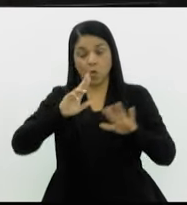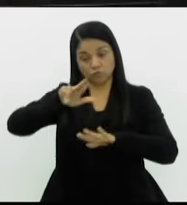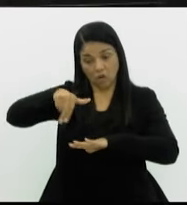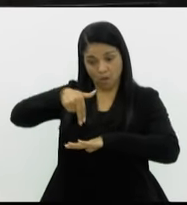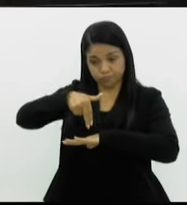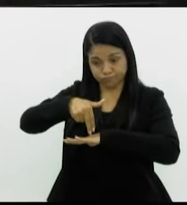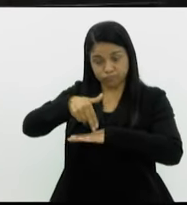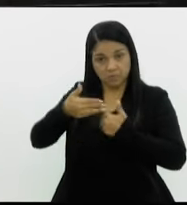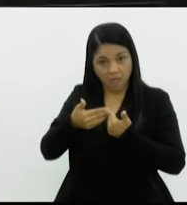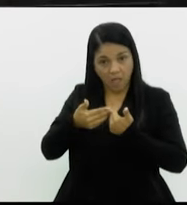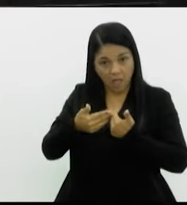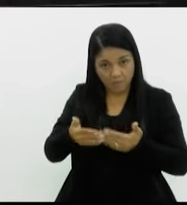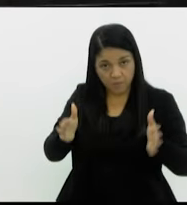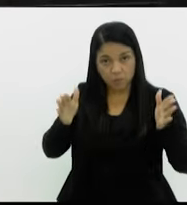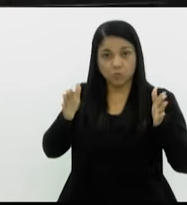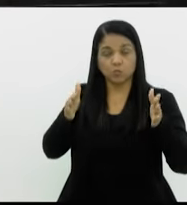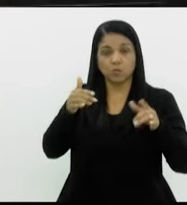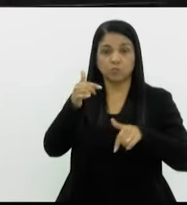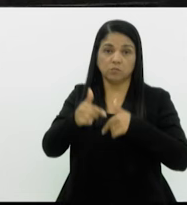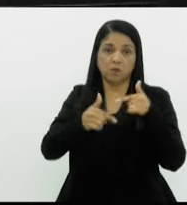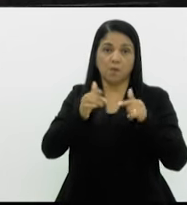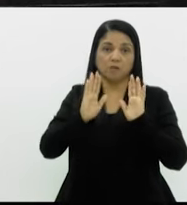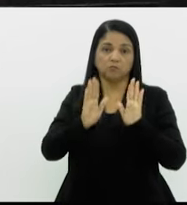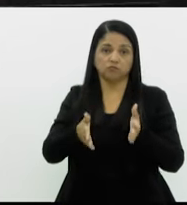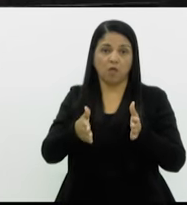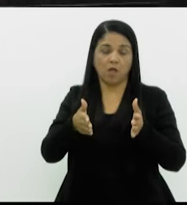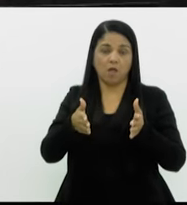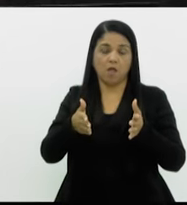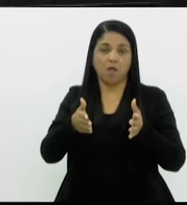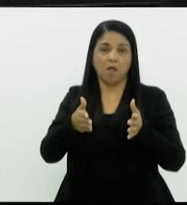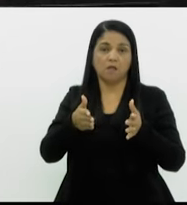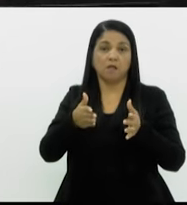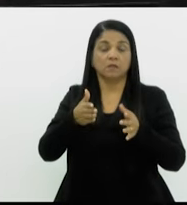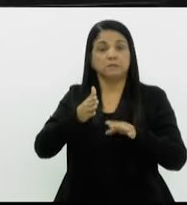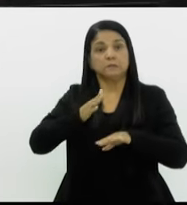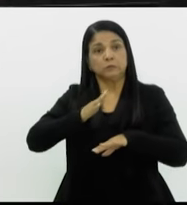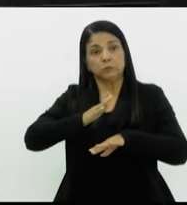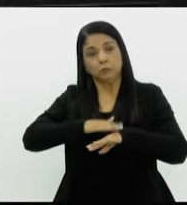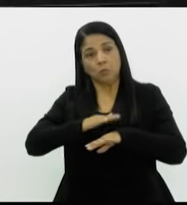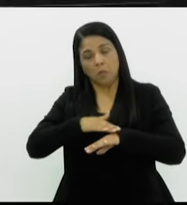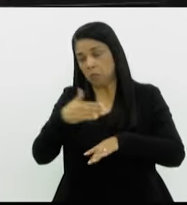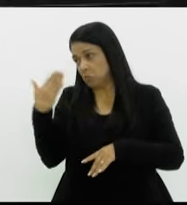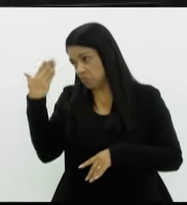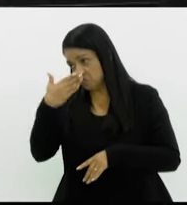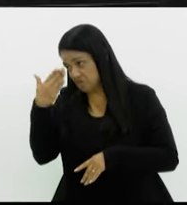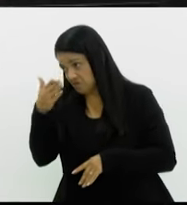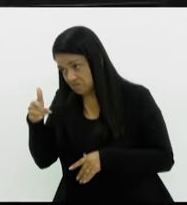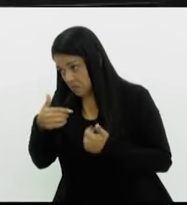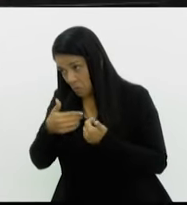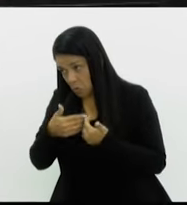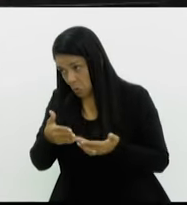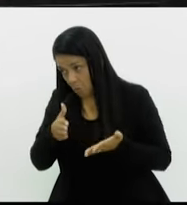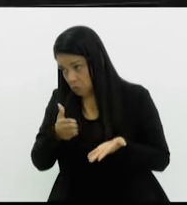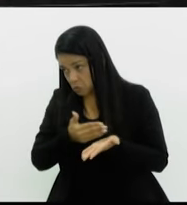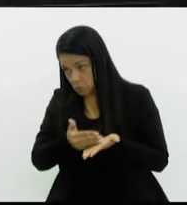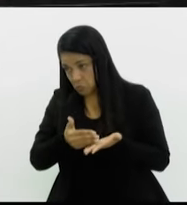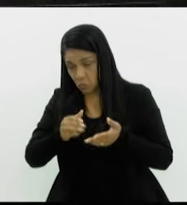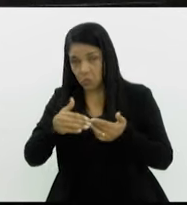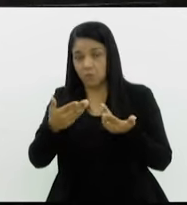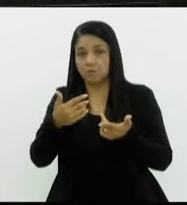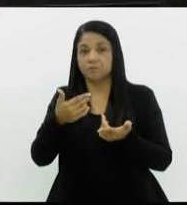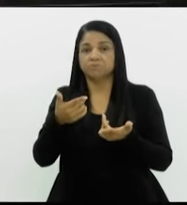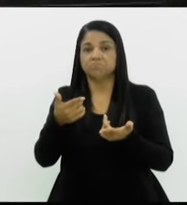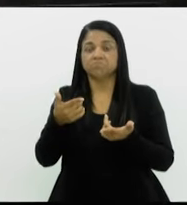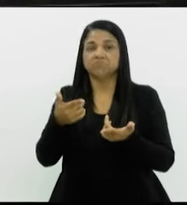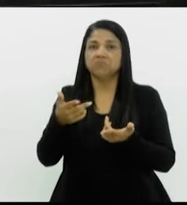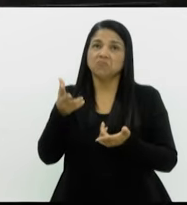aqui na abertura dos trabalhos, naquele momento eu não lhe vi, eu não sei se o senhor tinha ouvido ou não